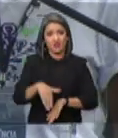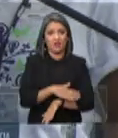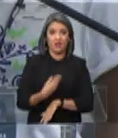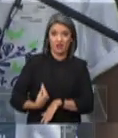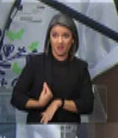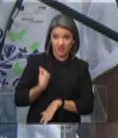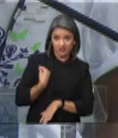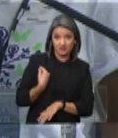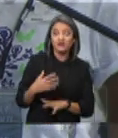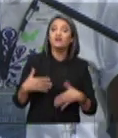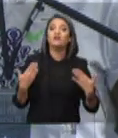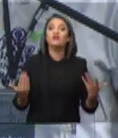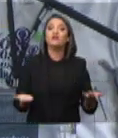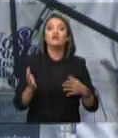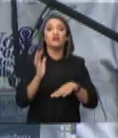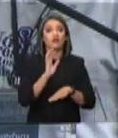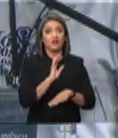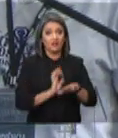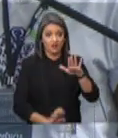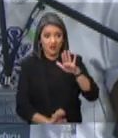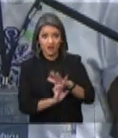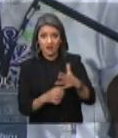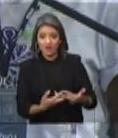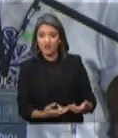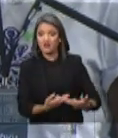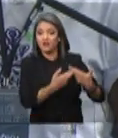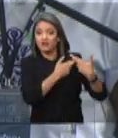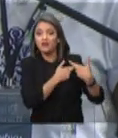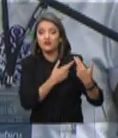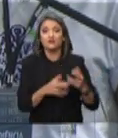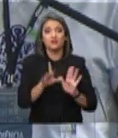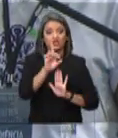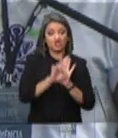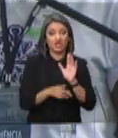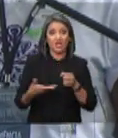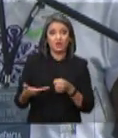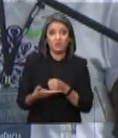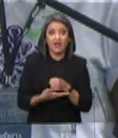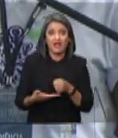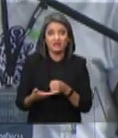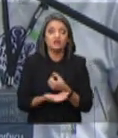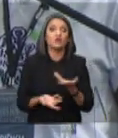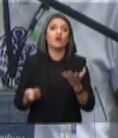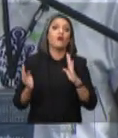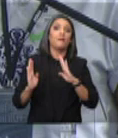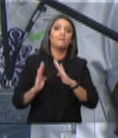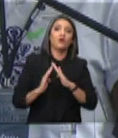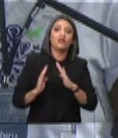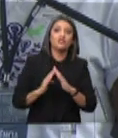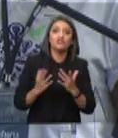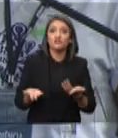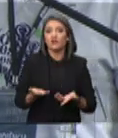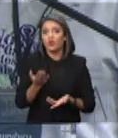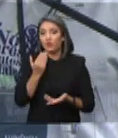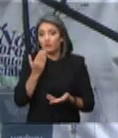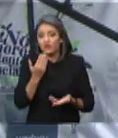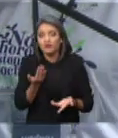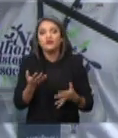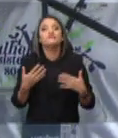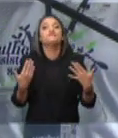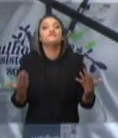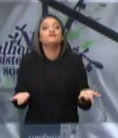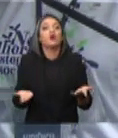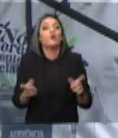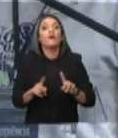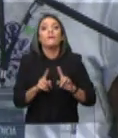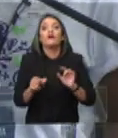o estado responsável direto Por garantia de direitos básicos como moradia e alimentação resolveu